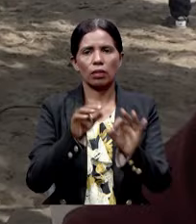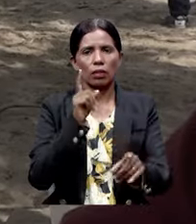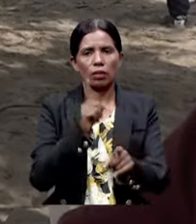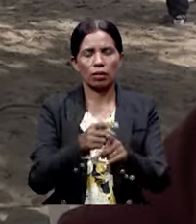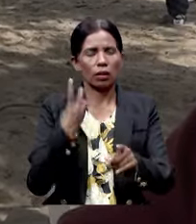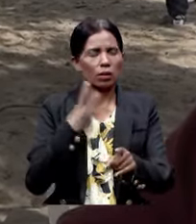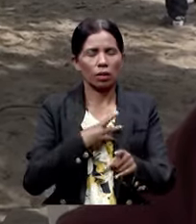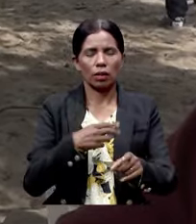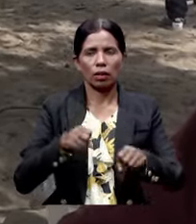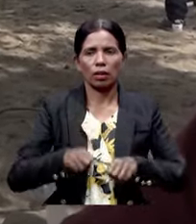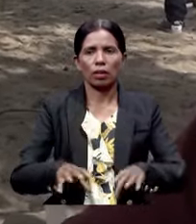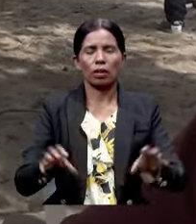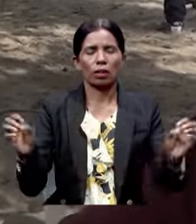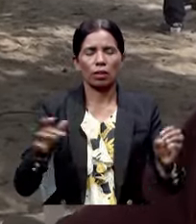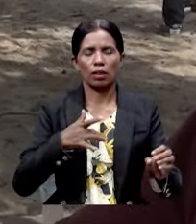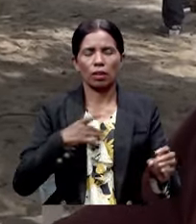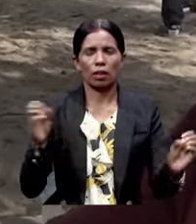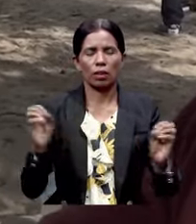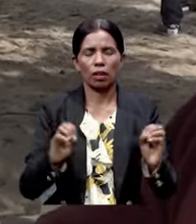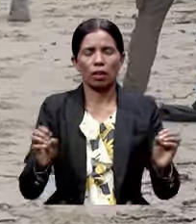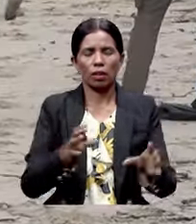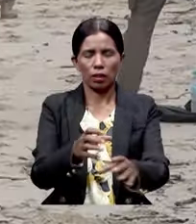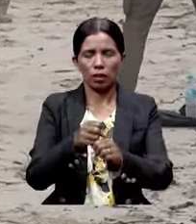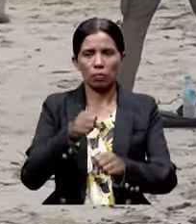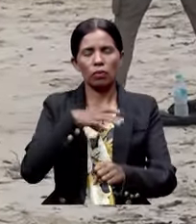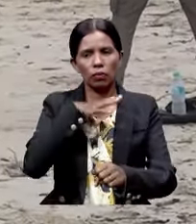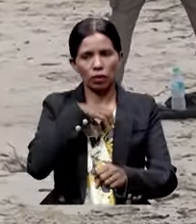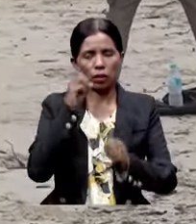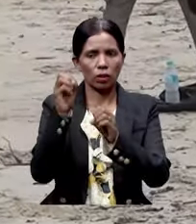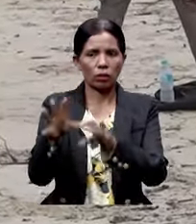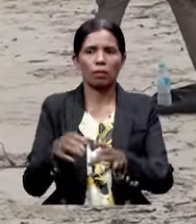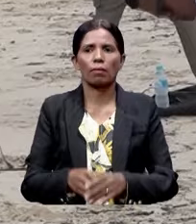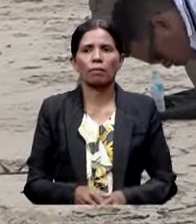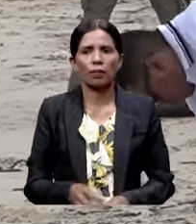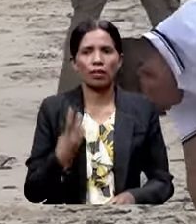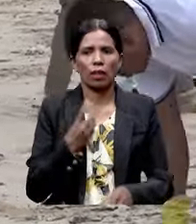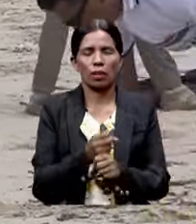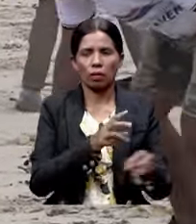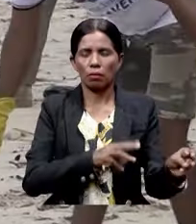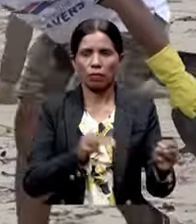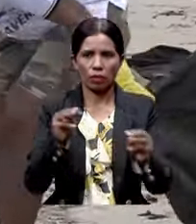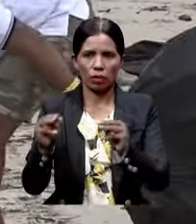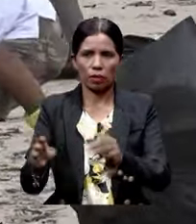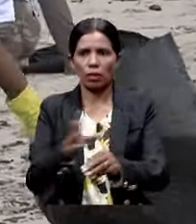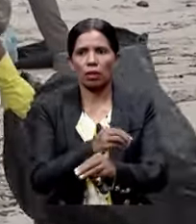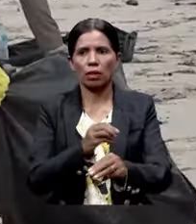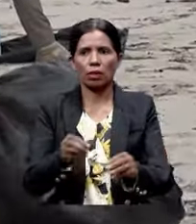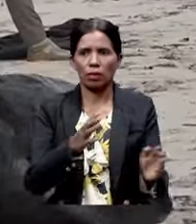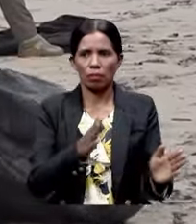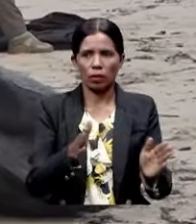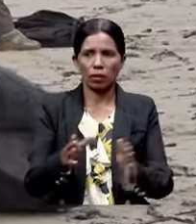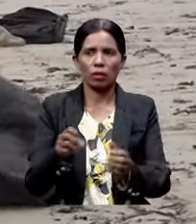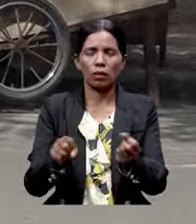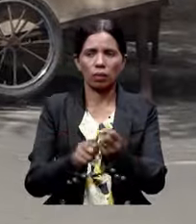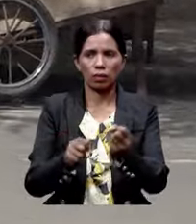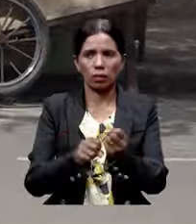tasi rastik la aguenta ho foer nebe, ita soe balaran. Parte ira atu halo mudanza ba situsaun refere, mak precisa kontribuisaun